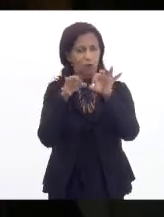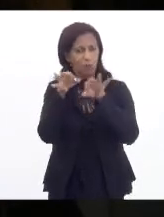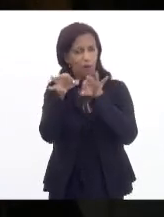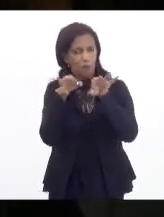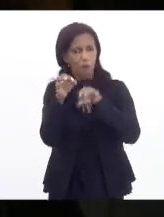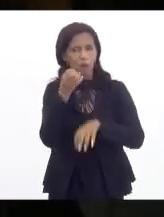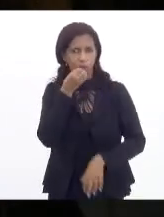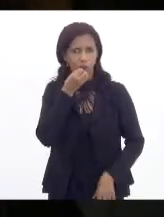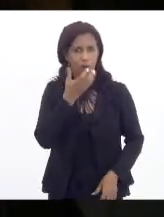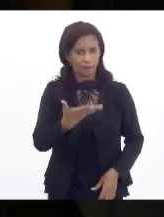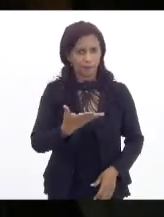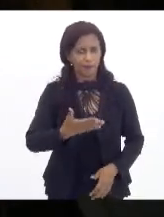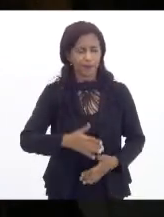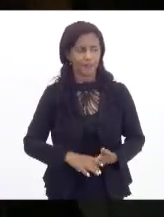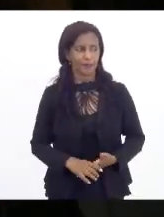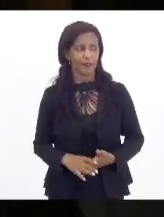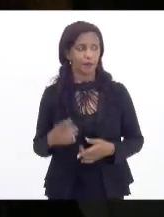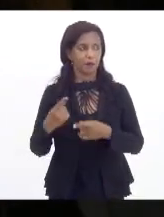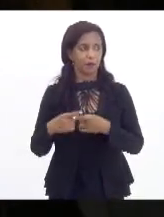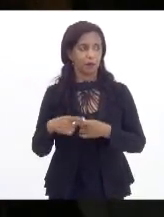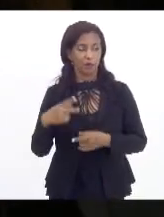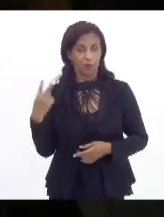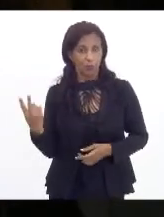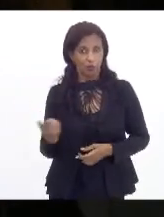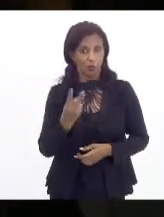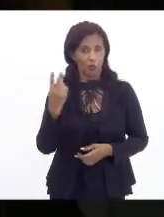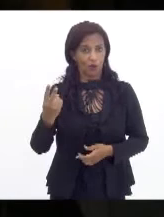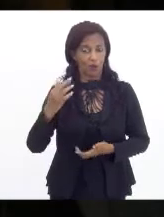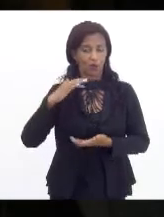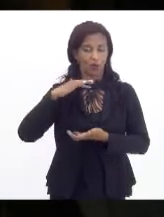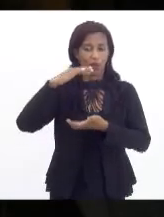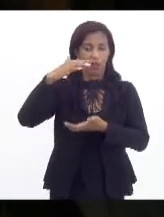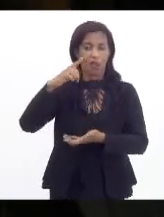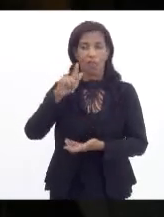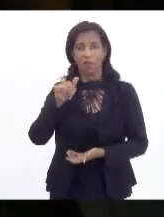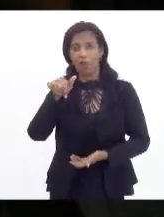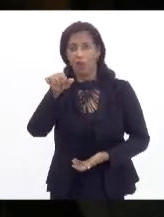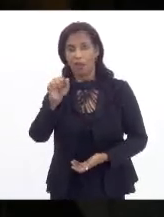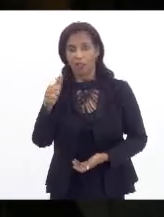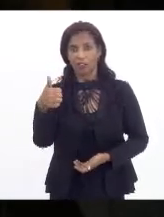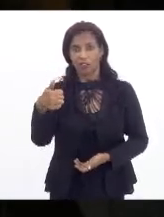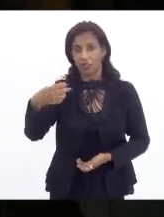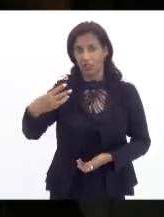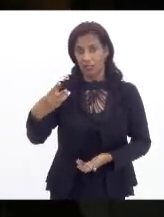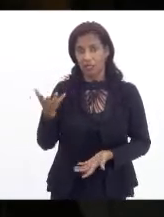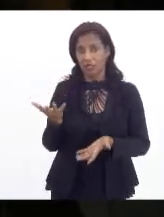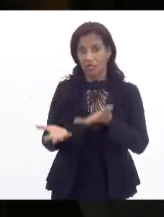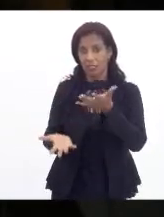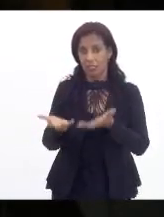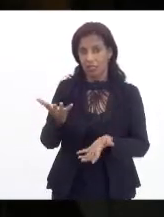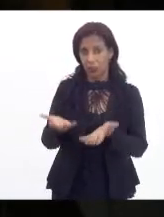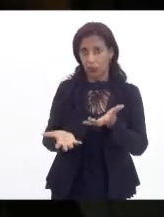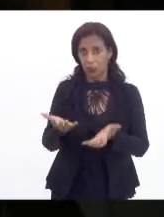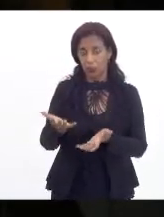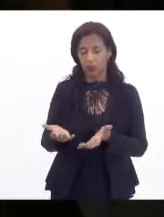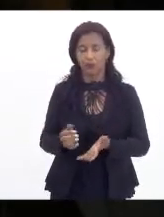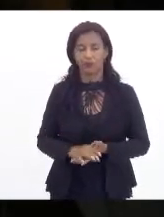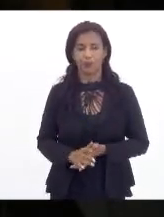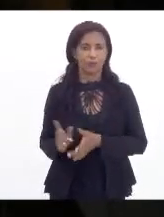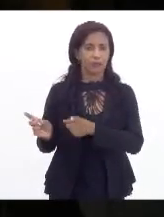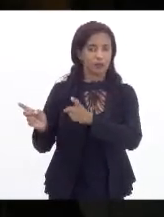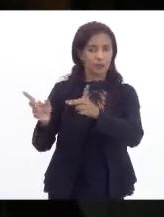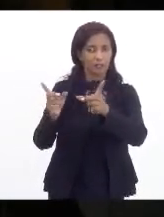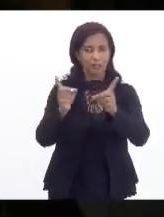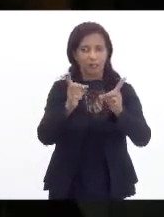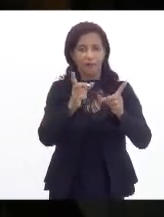louvável, porque o preço do gás, do botijão de gás de 13 quilos, está no mercado